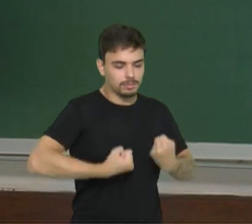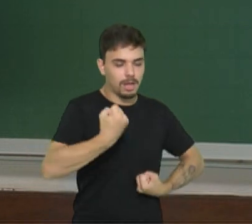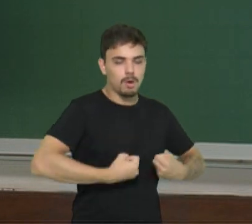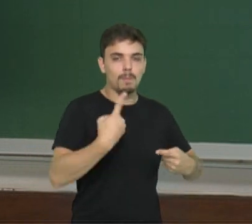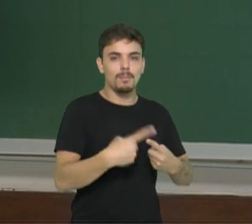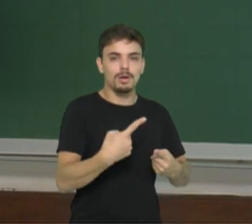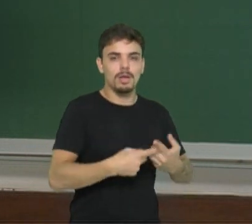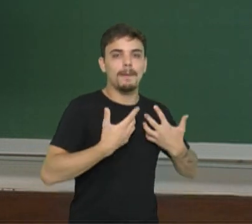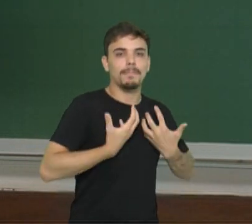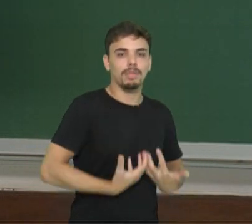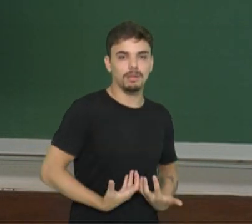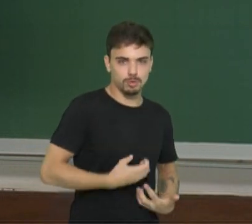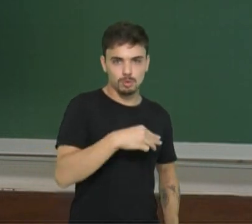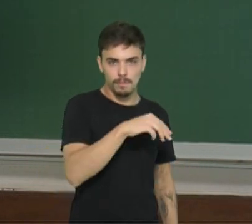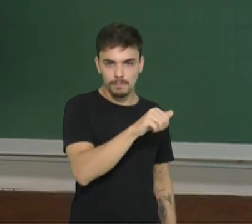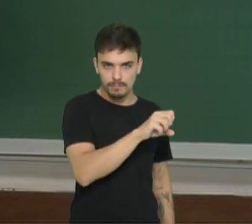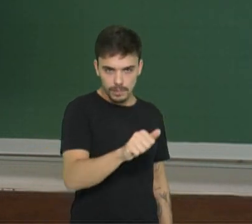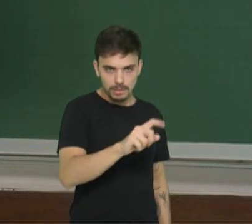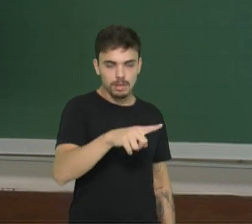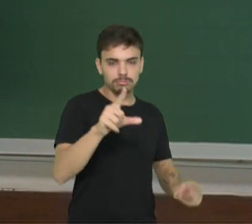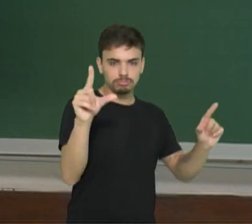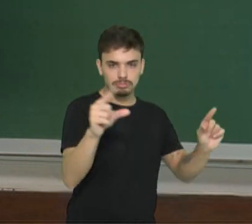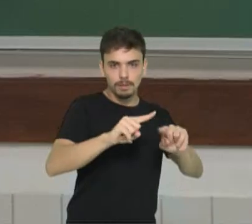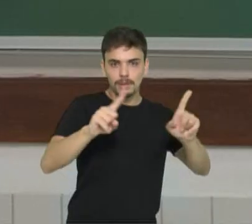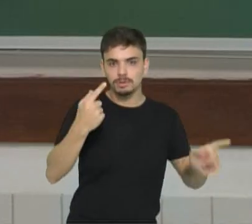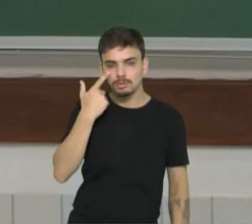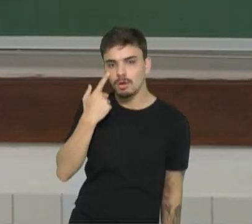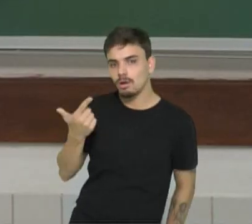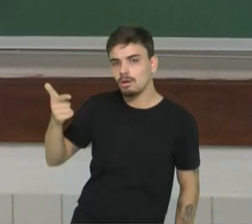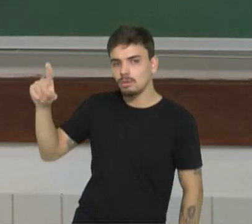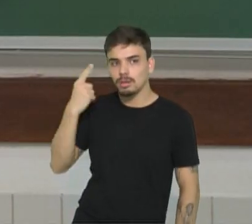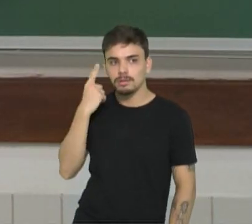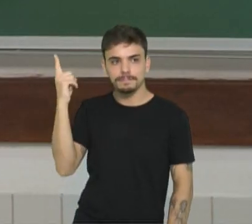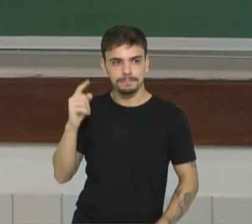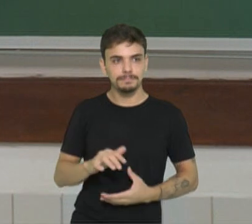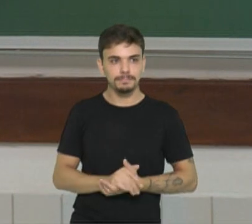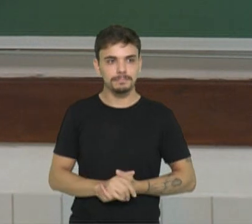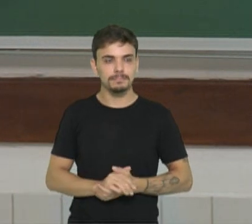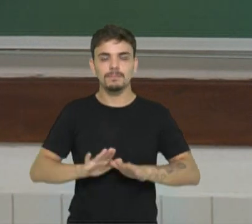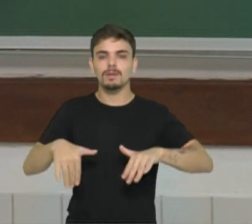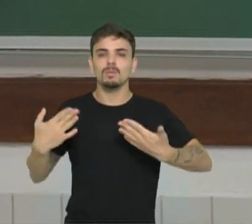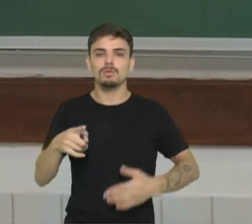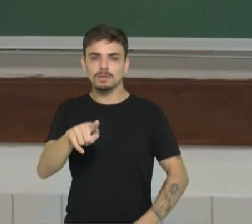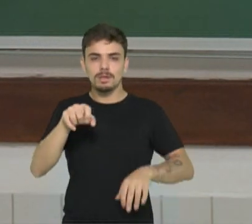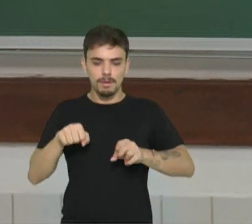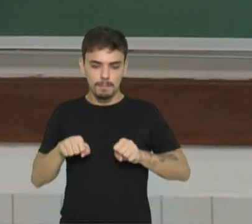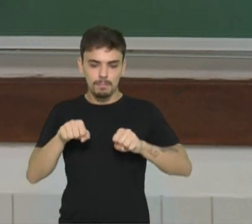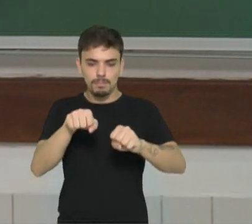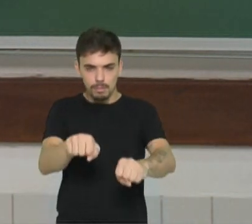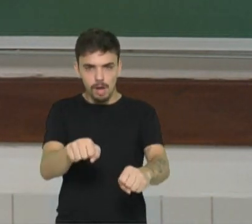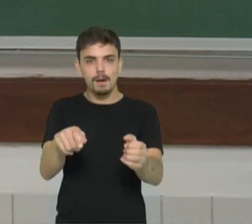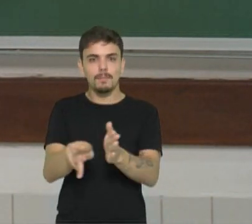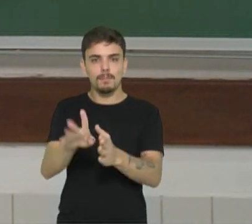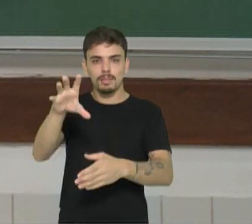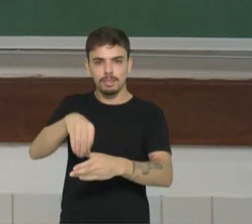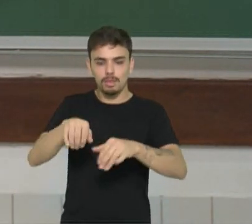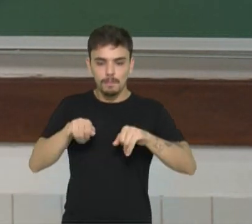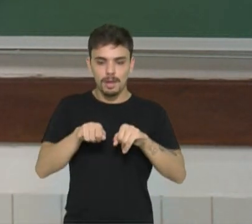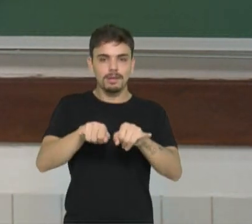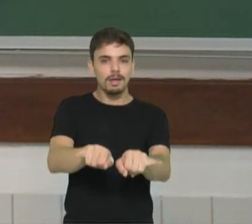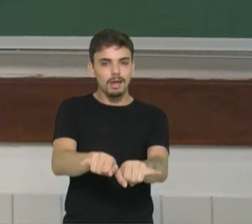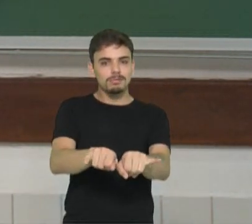menor, tá? Olha essa outra situação aqui. Quando você vai empurrar um carrinho de supermercado